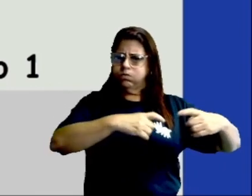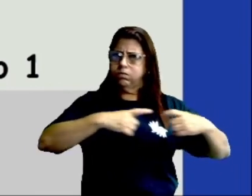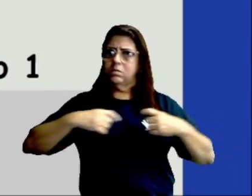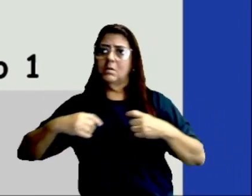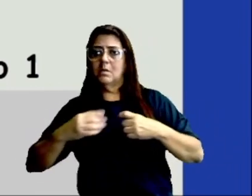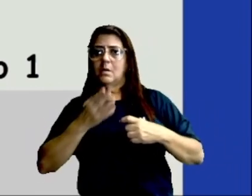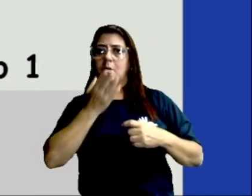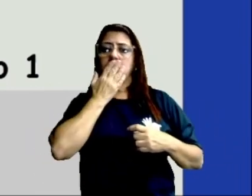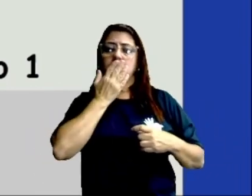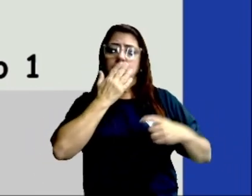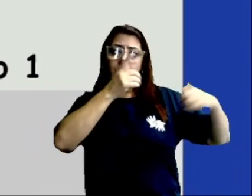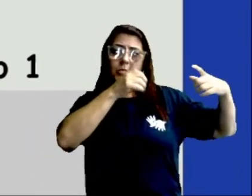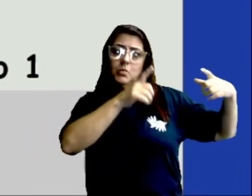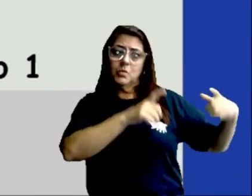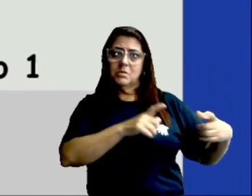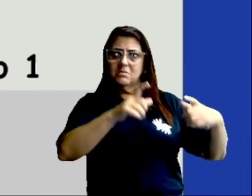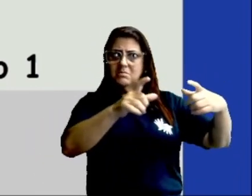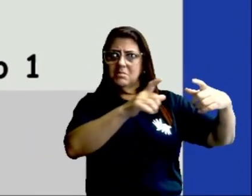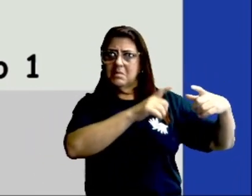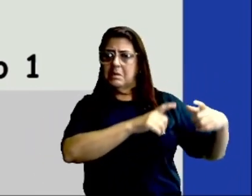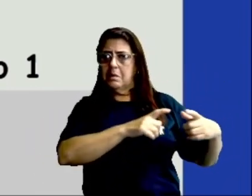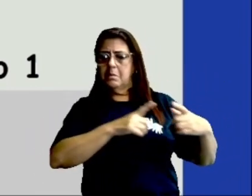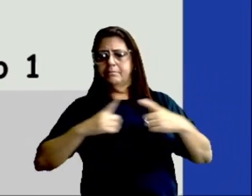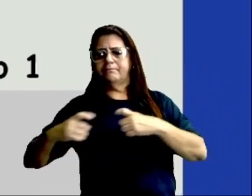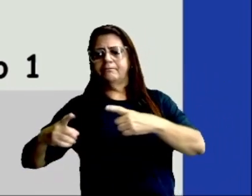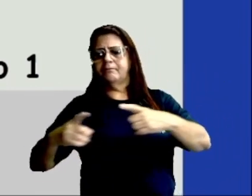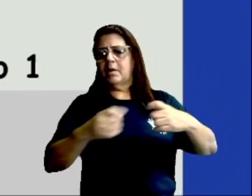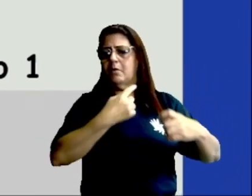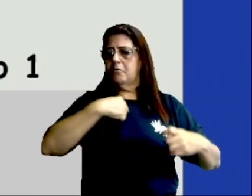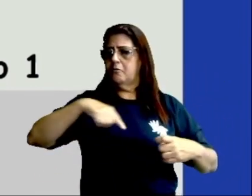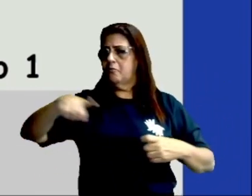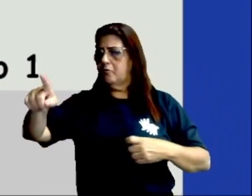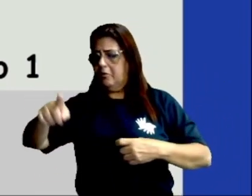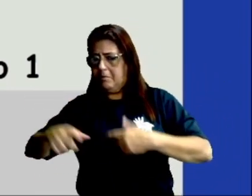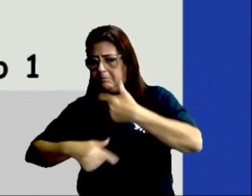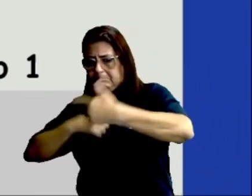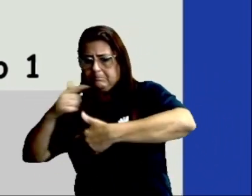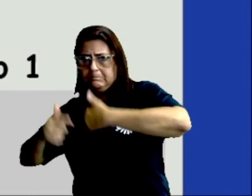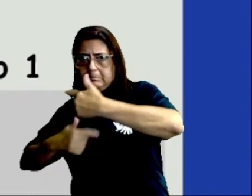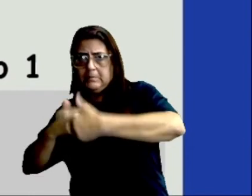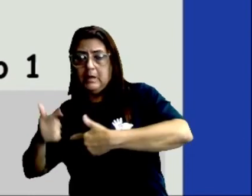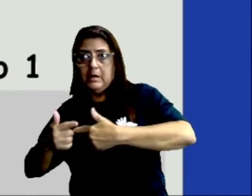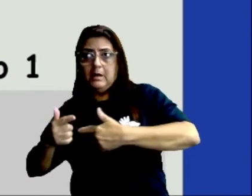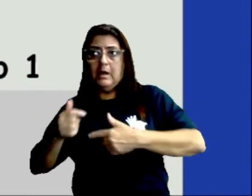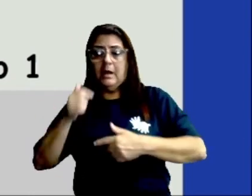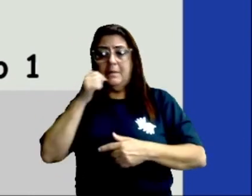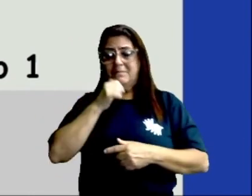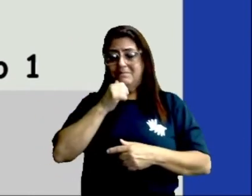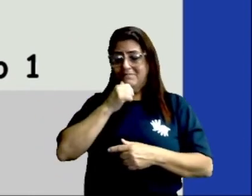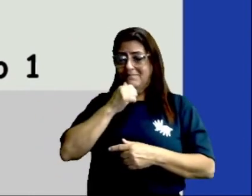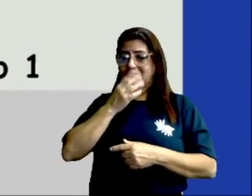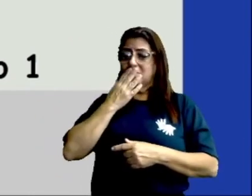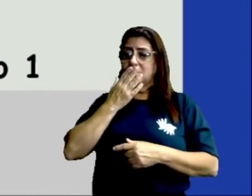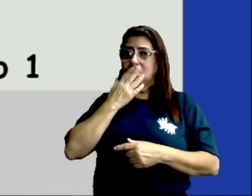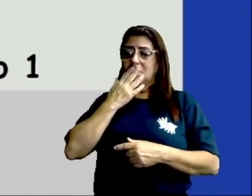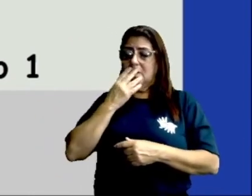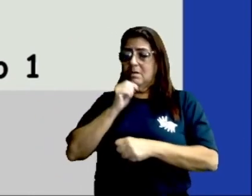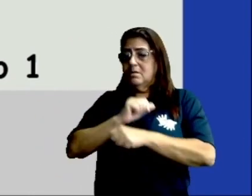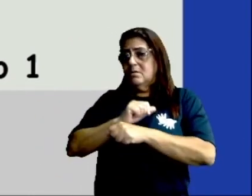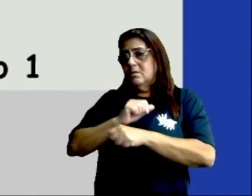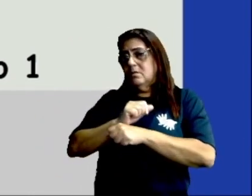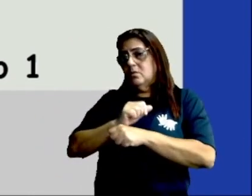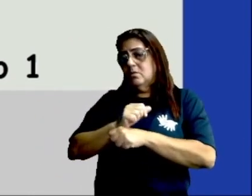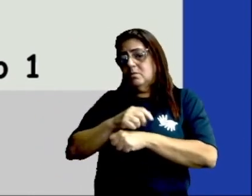inimigos, partindo Itajibá para a luta. Ansiosa, Potira esperava sua volta, caminhando